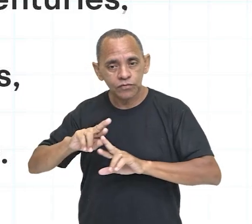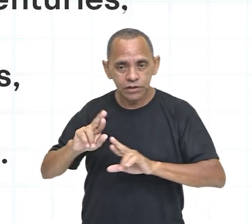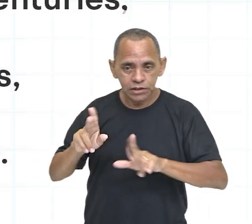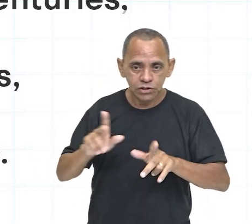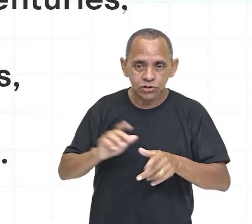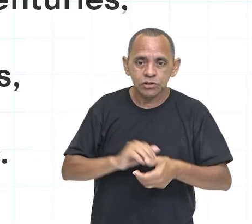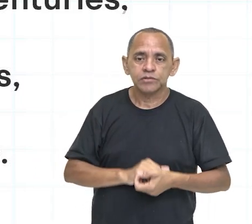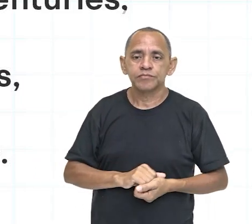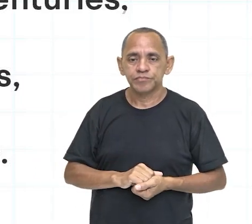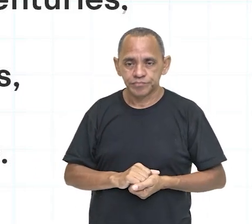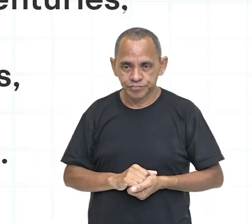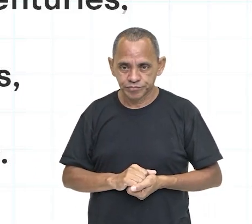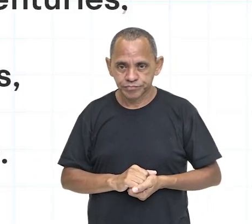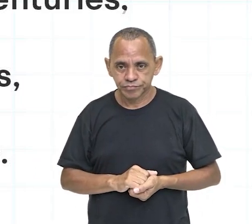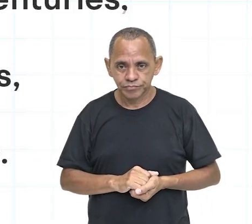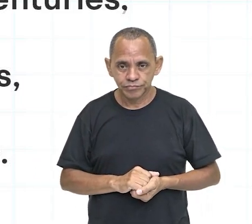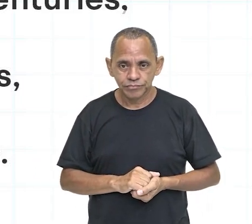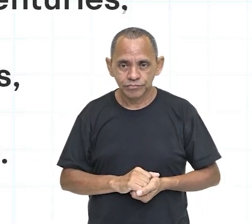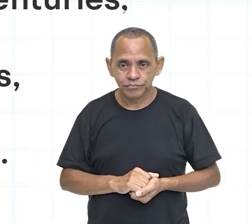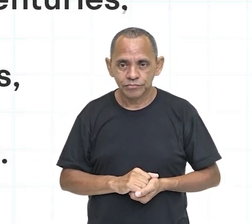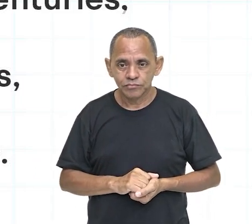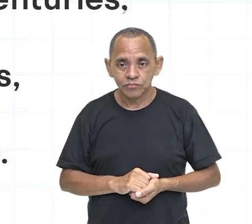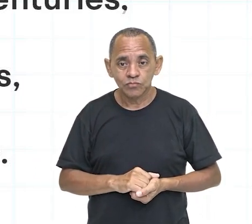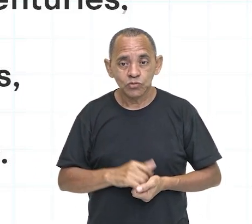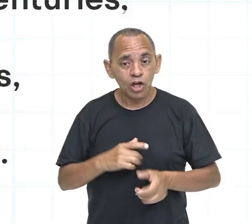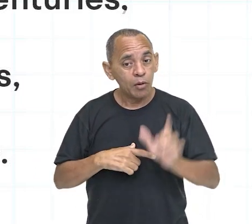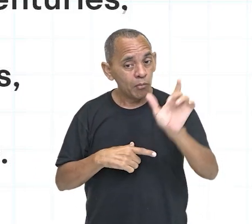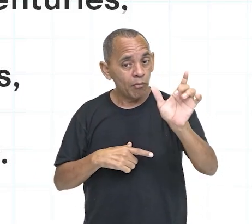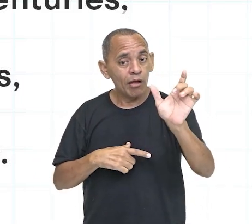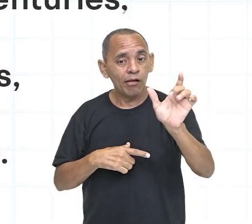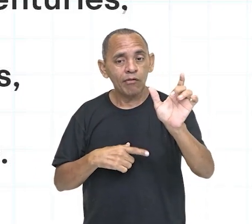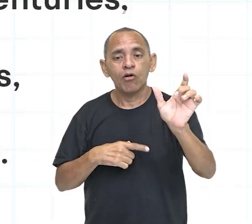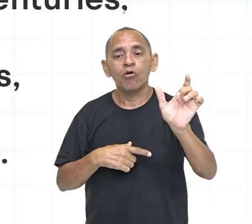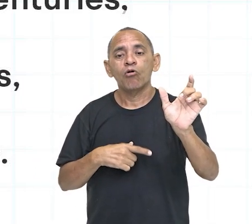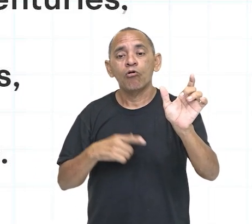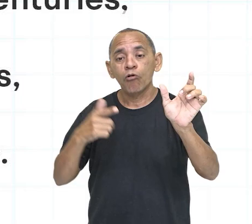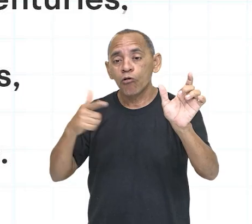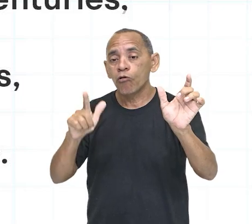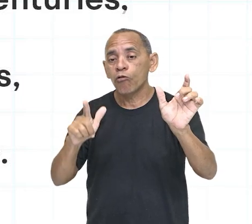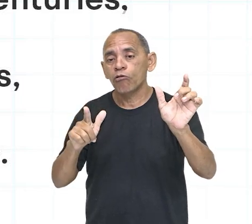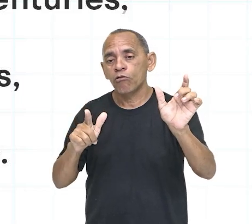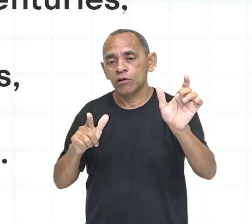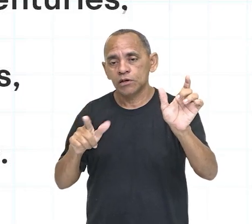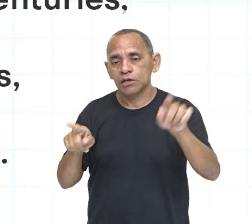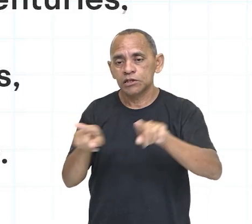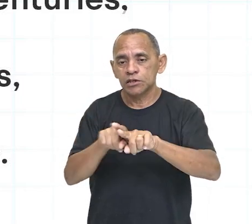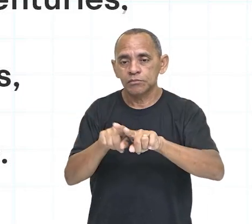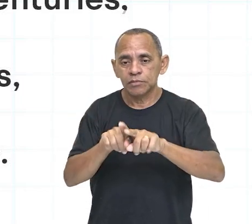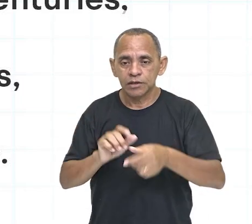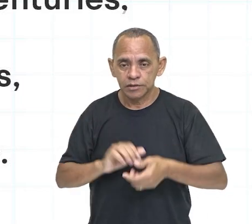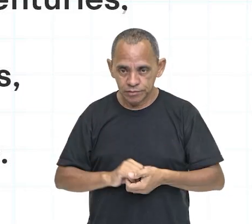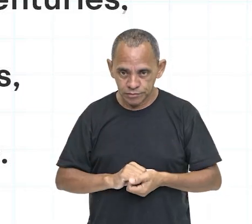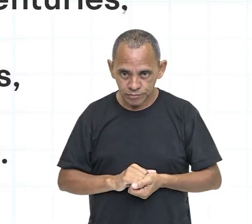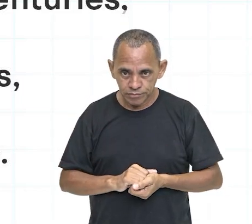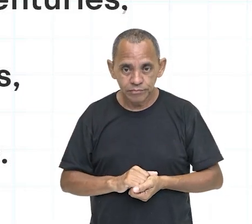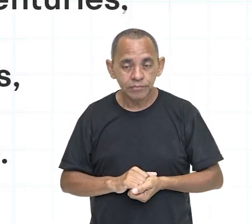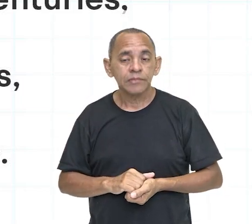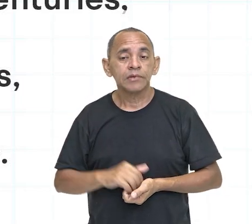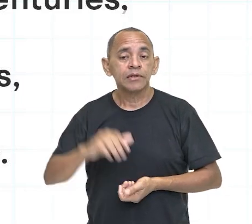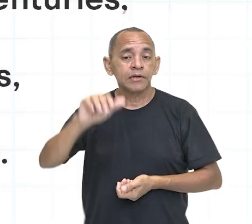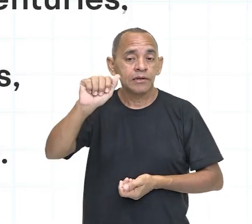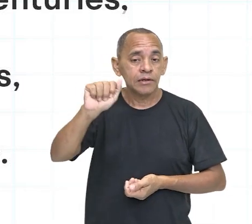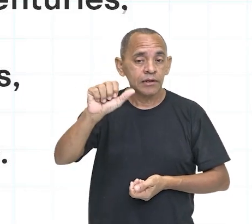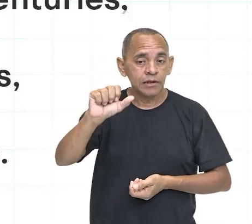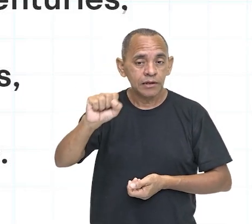África. A mesma ideia está aqui do ladinho, né? Asia. Asia. Que é o quê? A Ásia. E